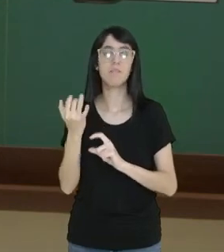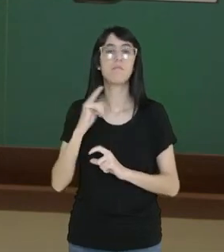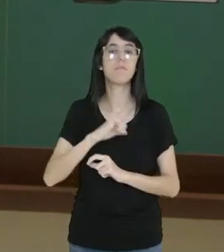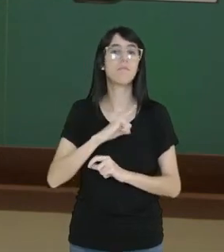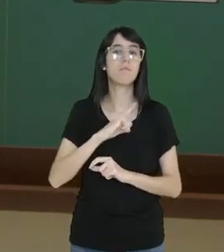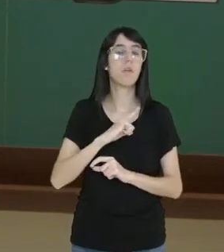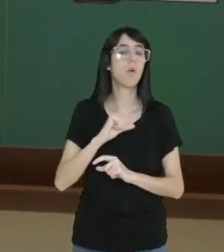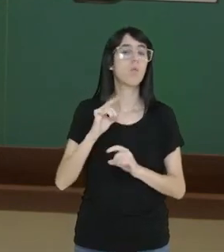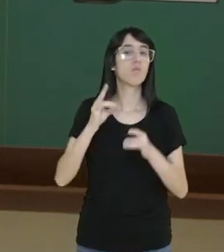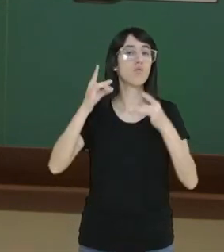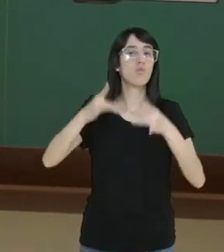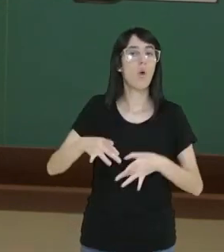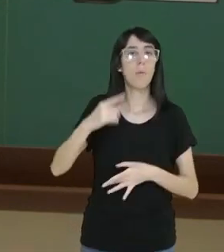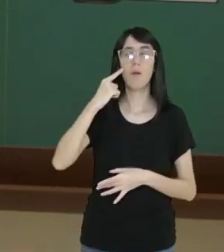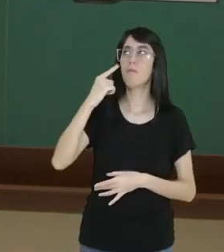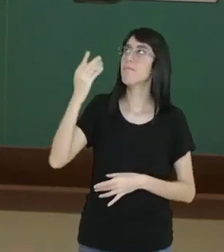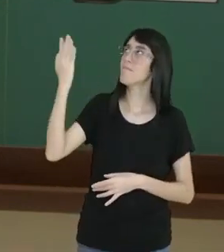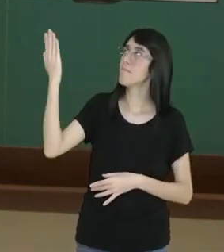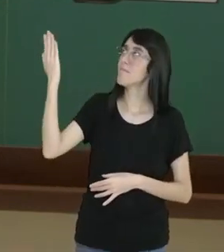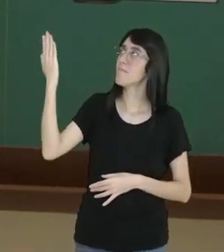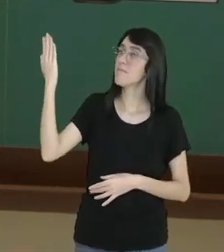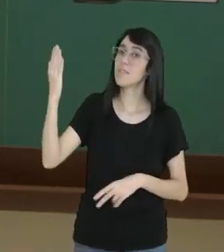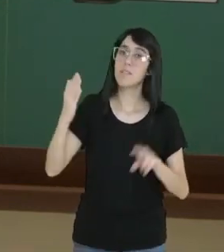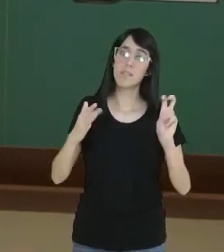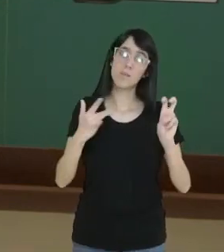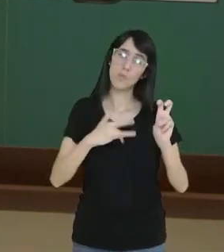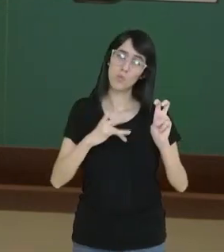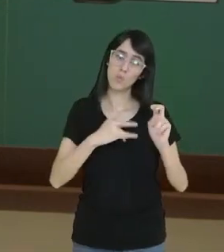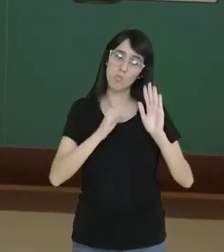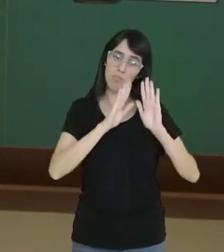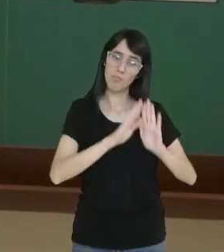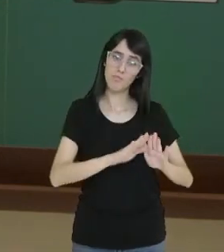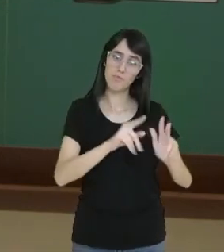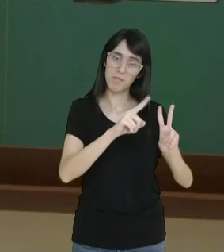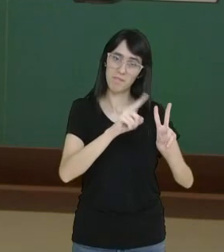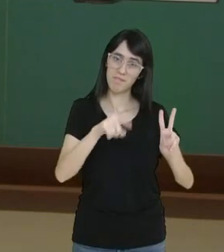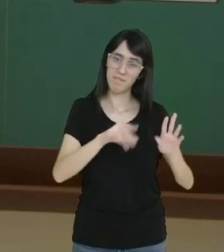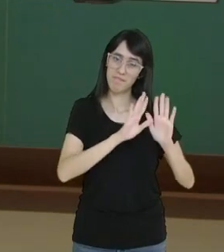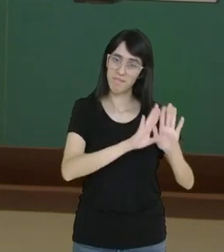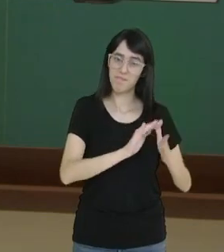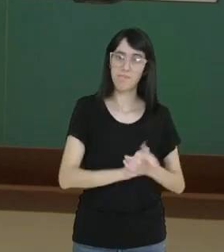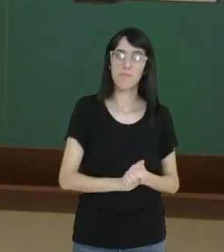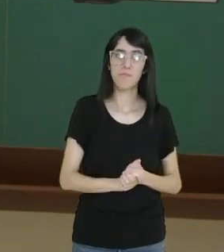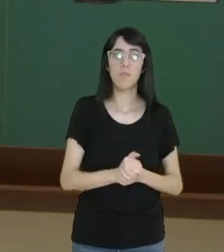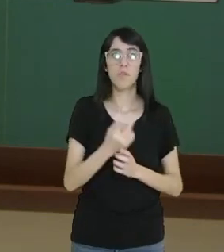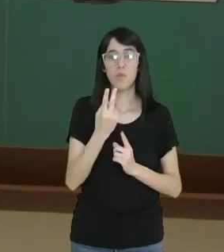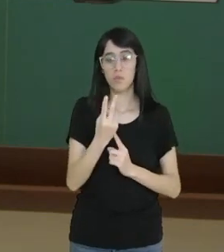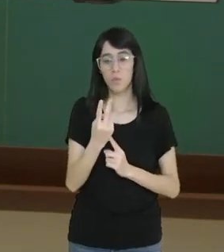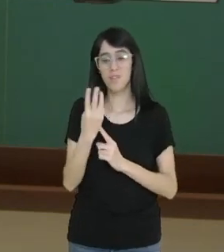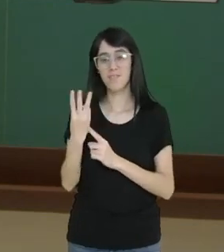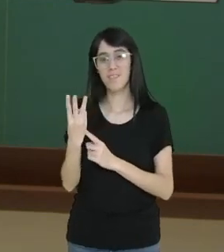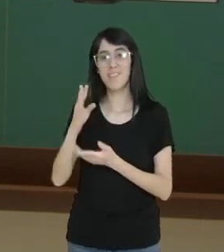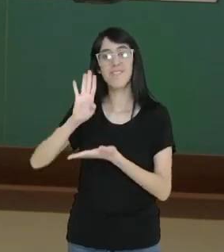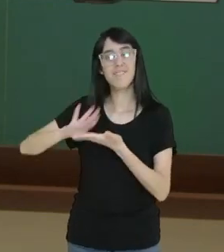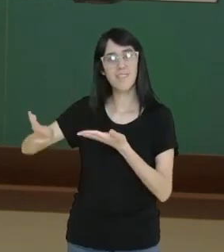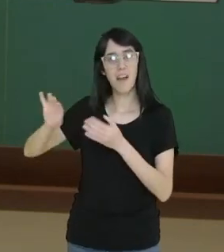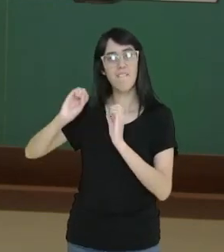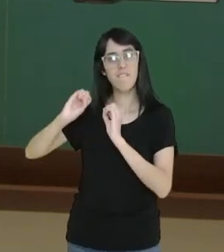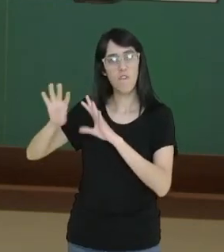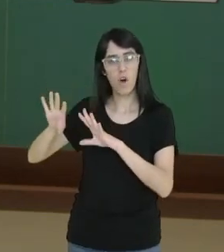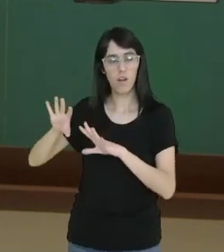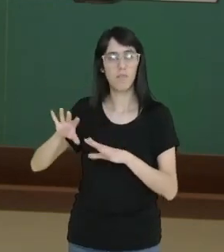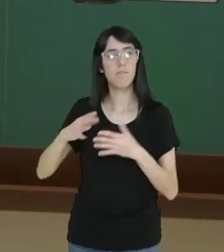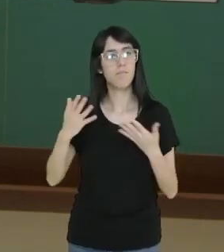dentro. Aqui também. Então, o 5, coitadinho, vai ficar dentro da raiz mesmo, não tem jeito. Mas o 2 e o 3, eles saem para fora. Então, 2 vezes